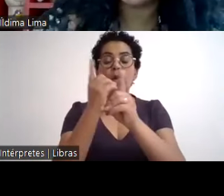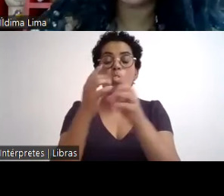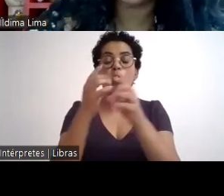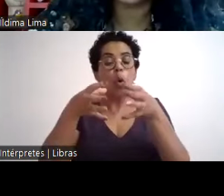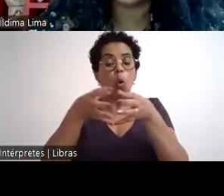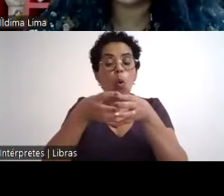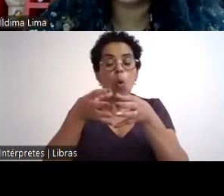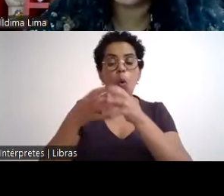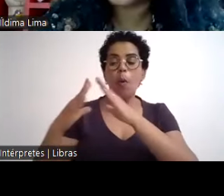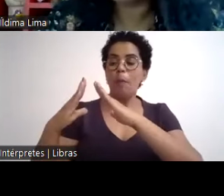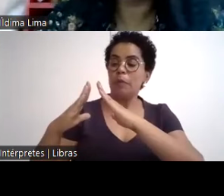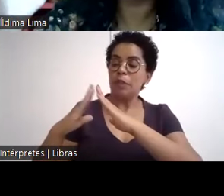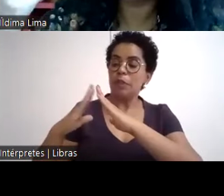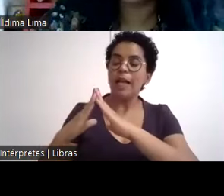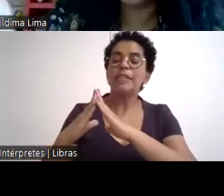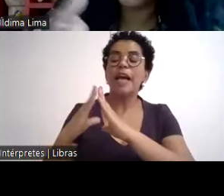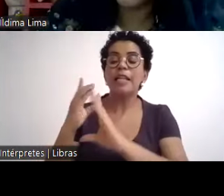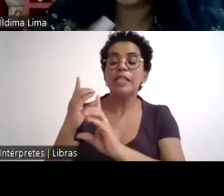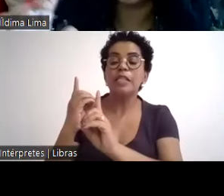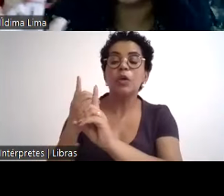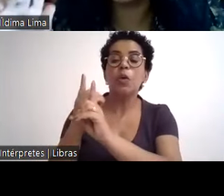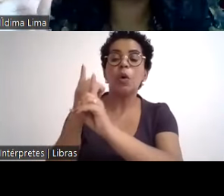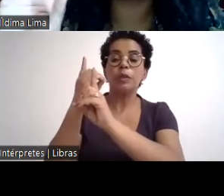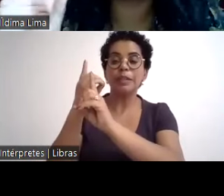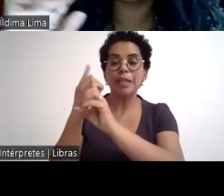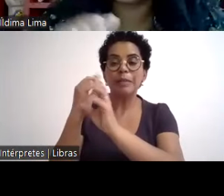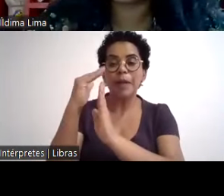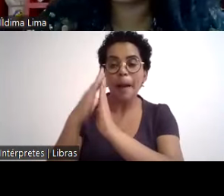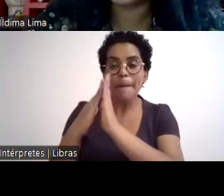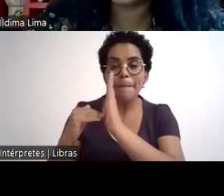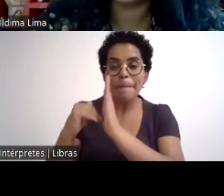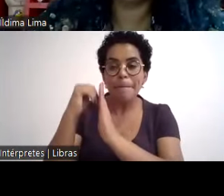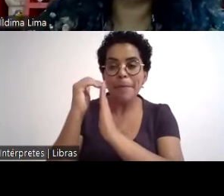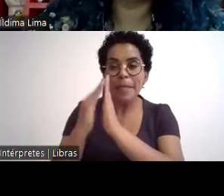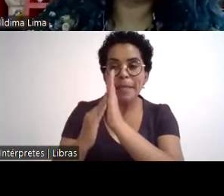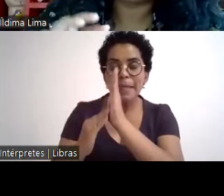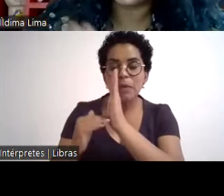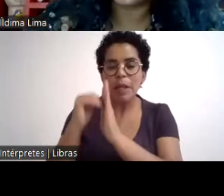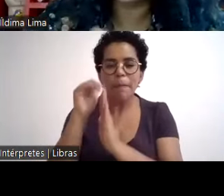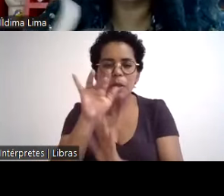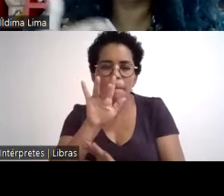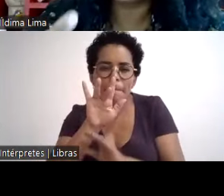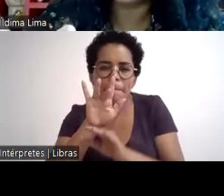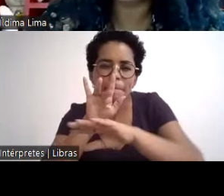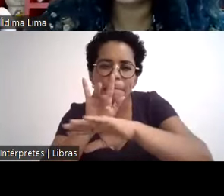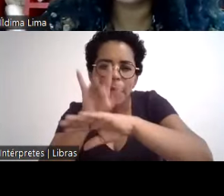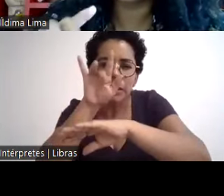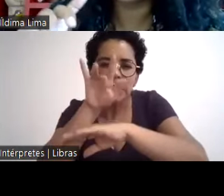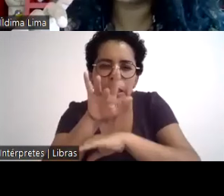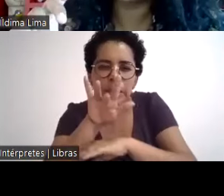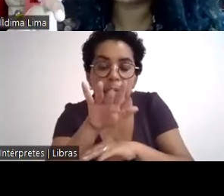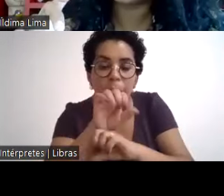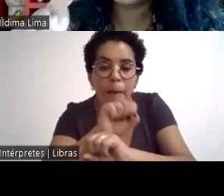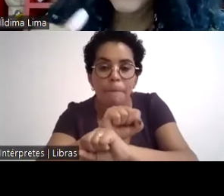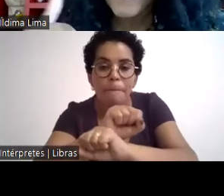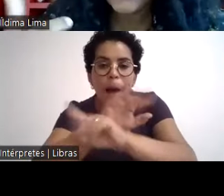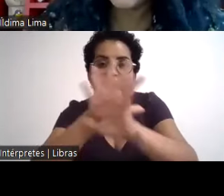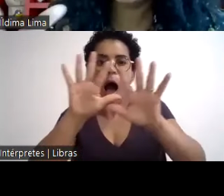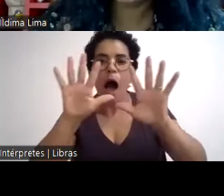está a pintura. Ao tocar, o visitante tocar na tela, aparece uma informação de que